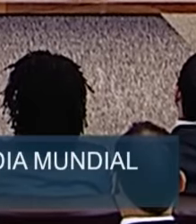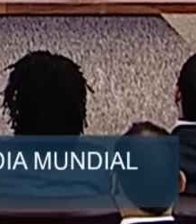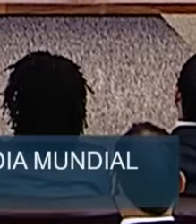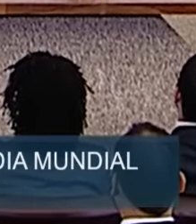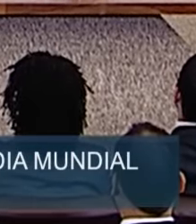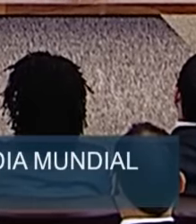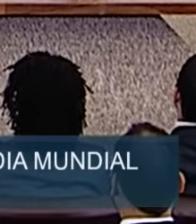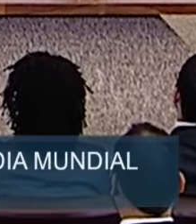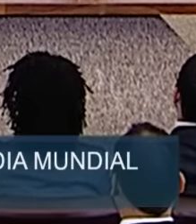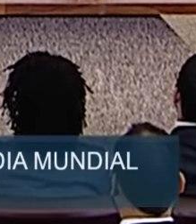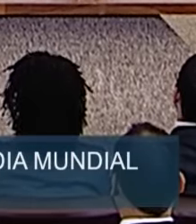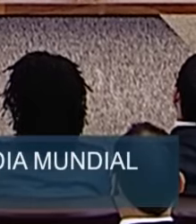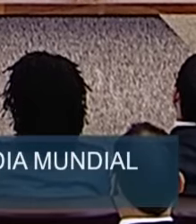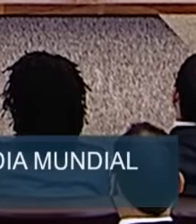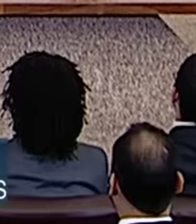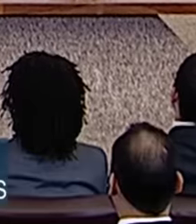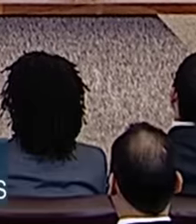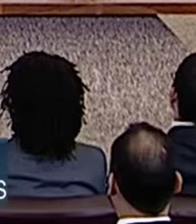Rafael